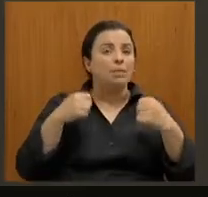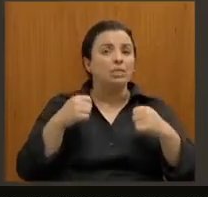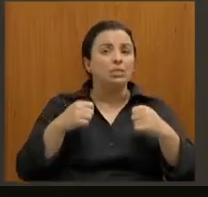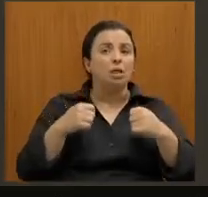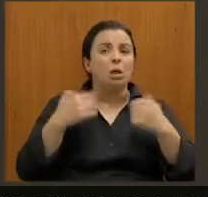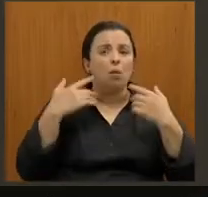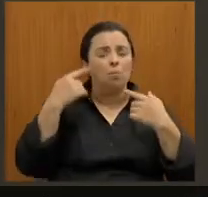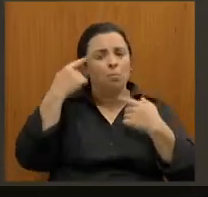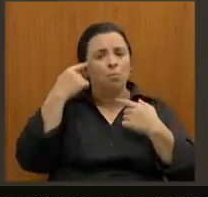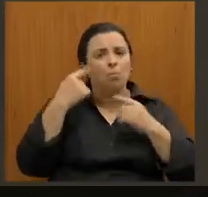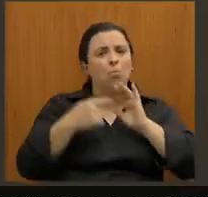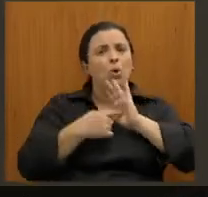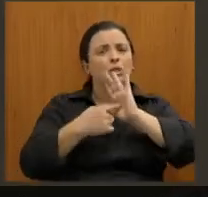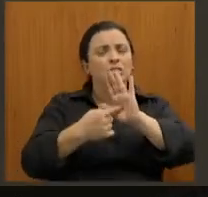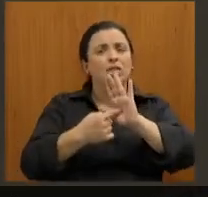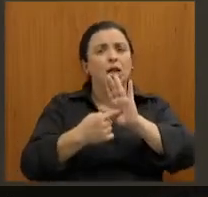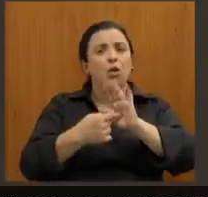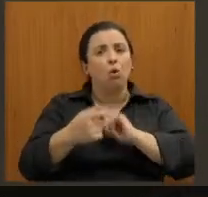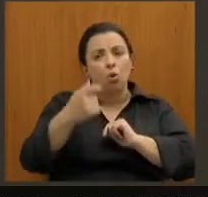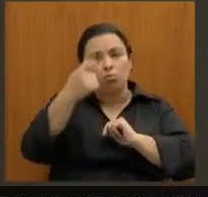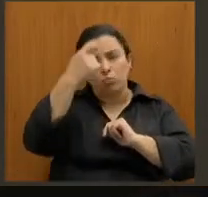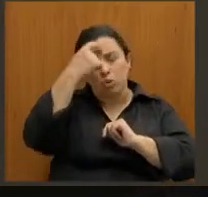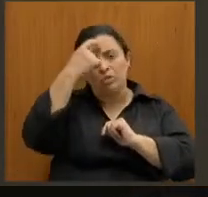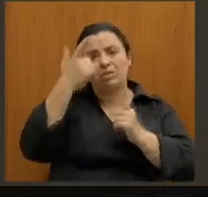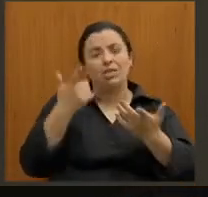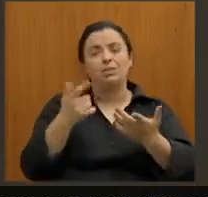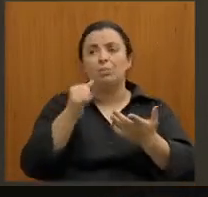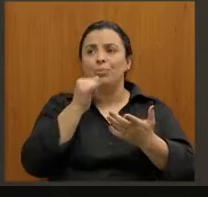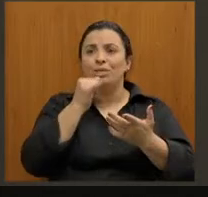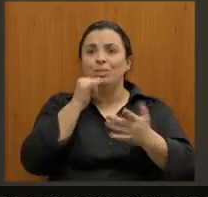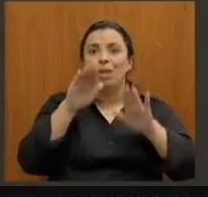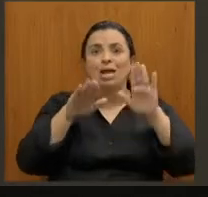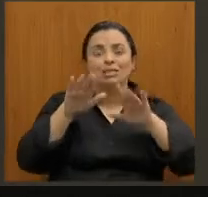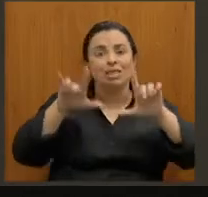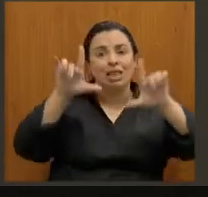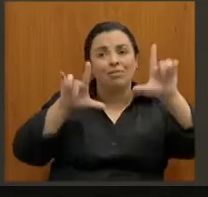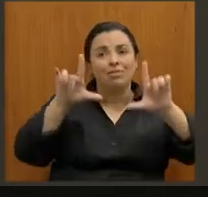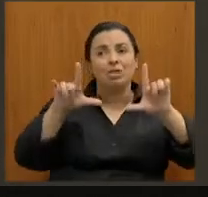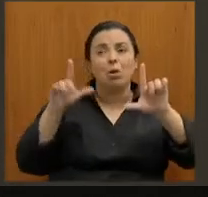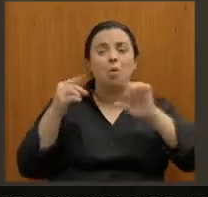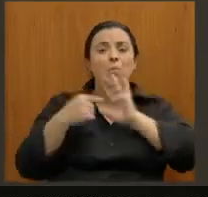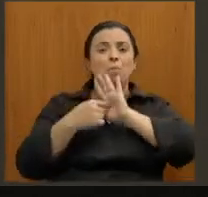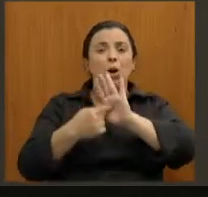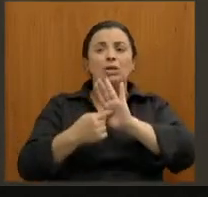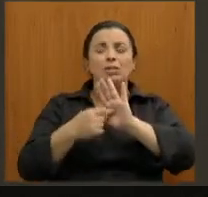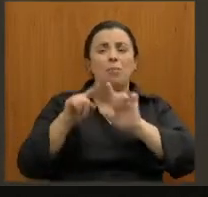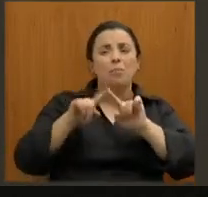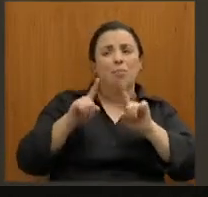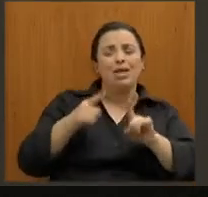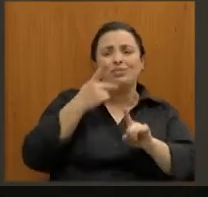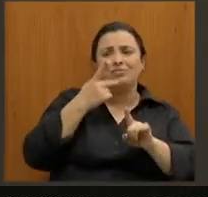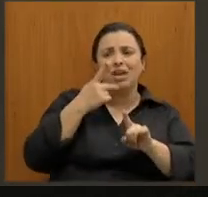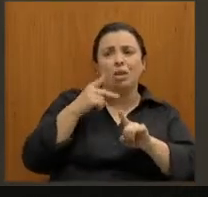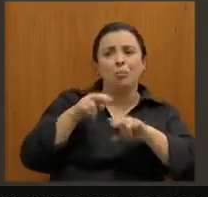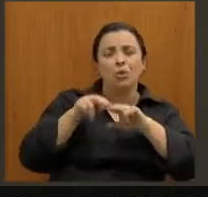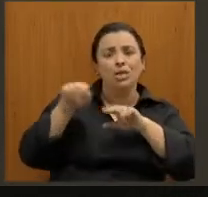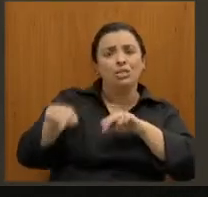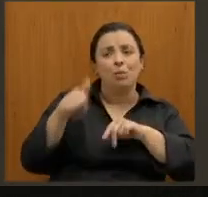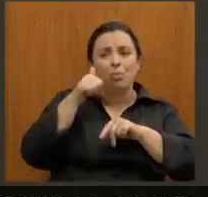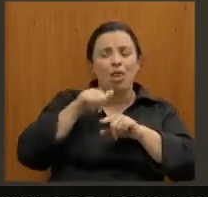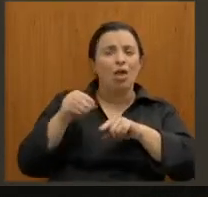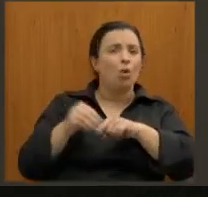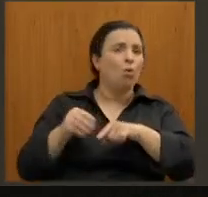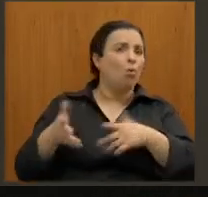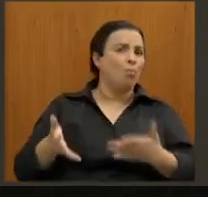justificado com base na postura da mulher uma mulher morre e muitas vezes a manchete é funkeira é